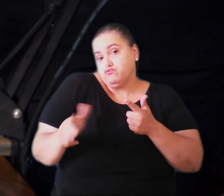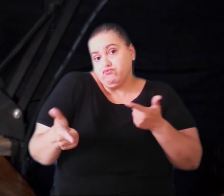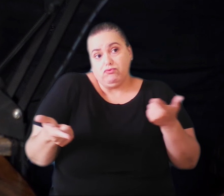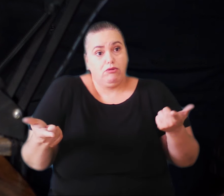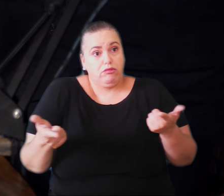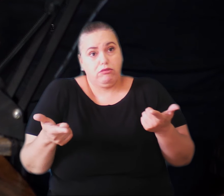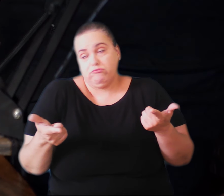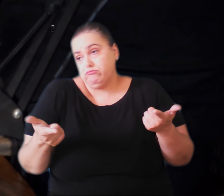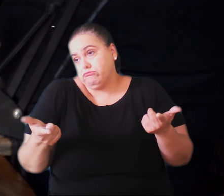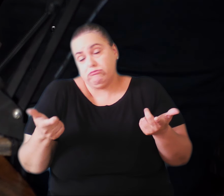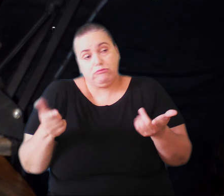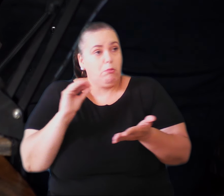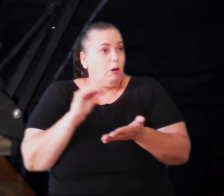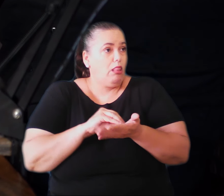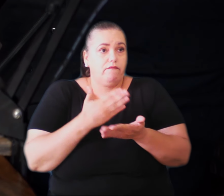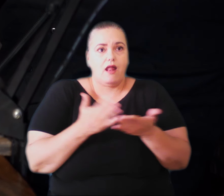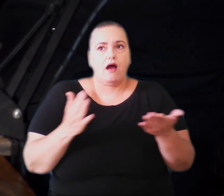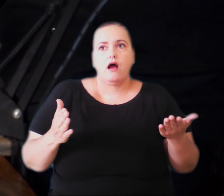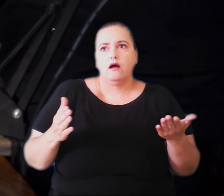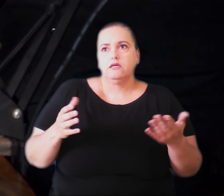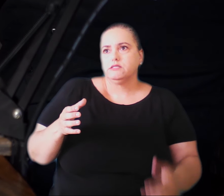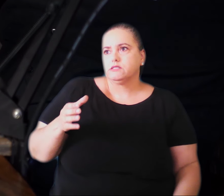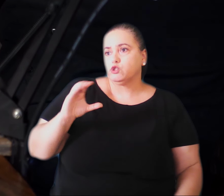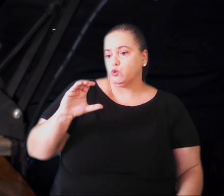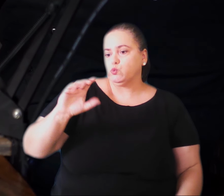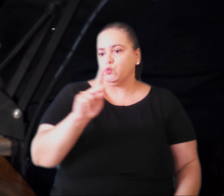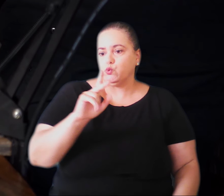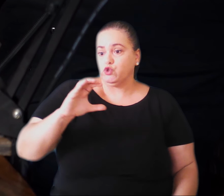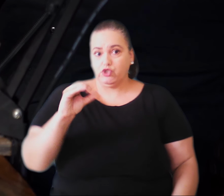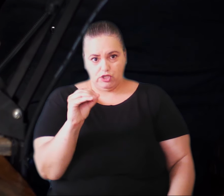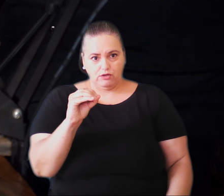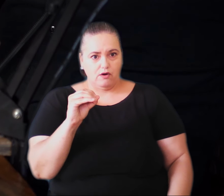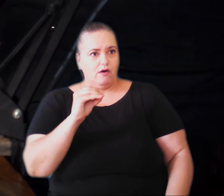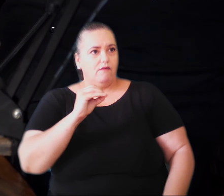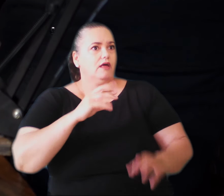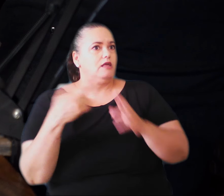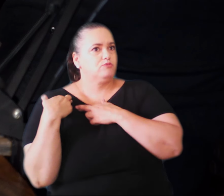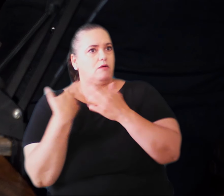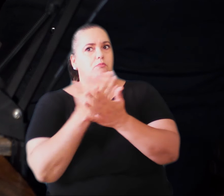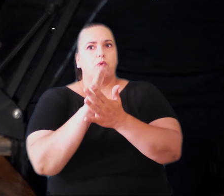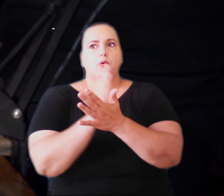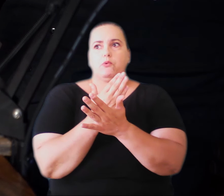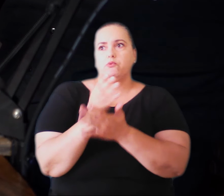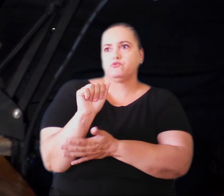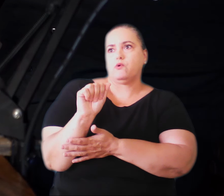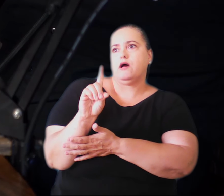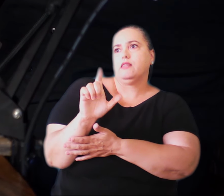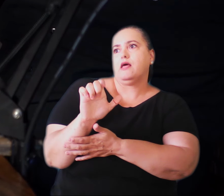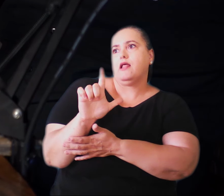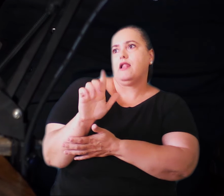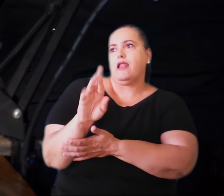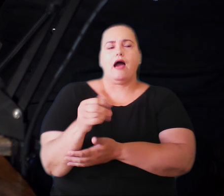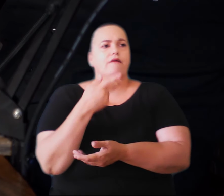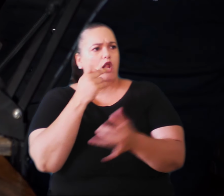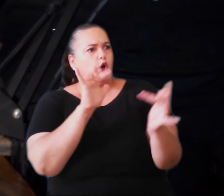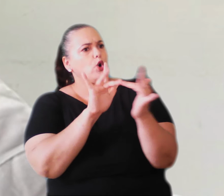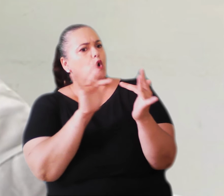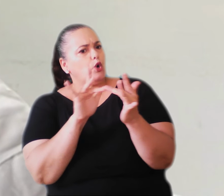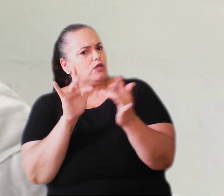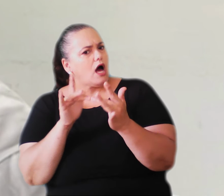Caso contrário, nós já. Aí o tio Chico ficou responsável por alguns, acho que até pelo Adela Bertucci, eu não sei se foi. O Canhoto que entrou em contato com o